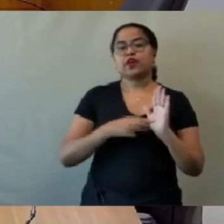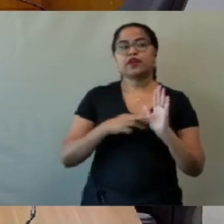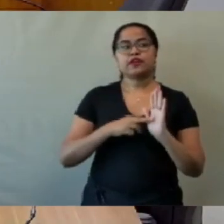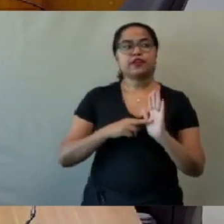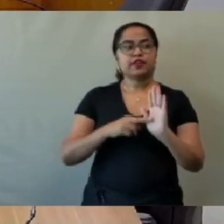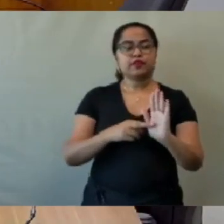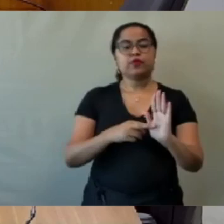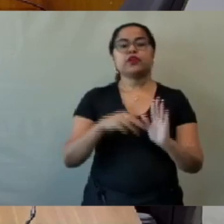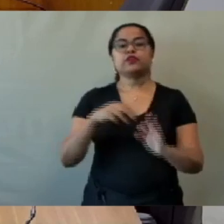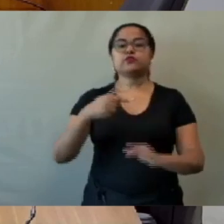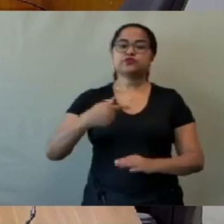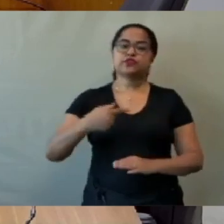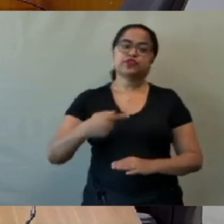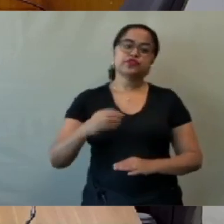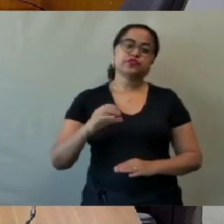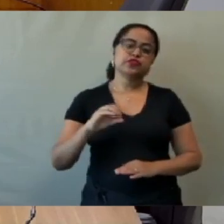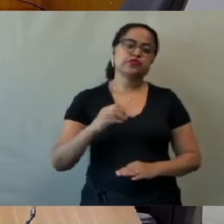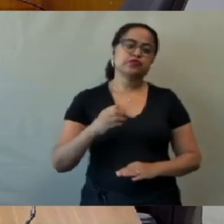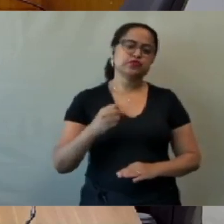comissão